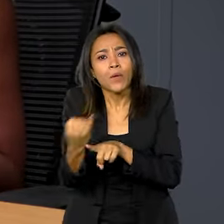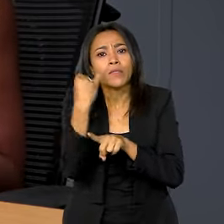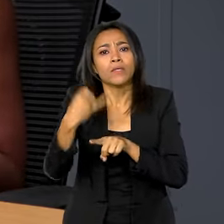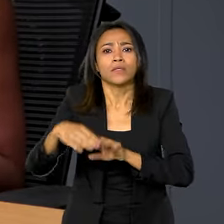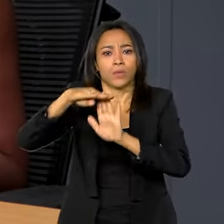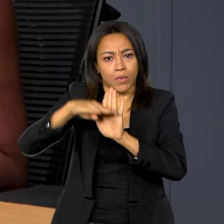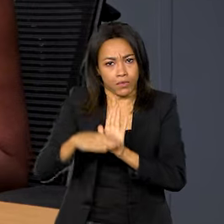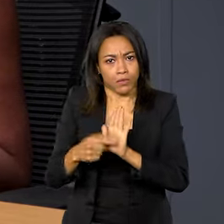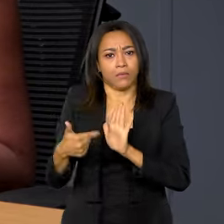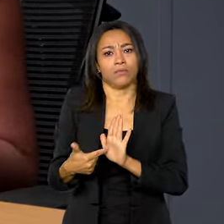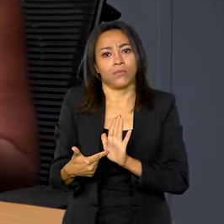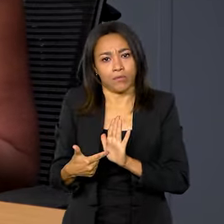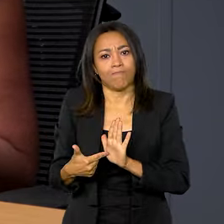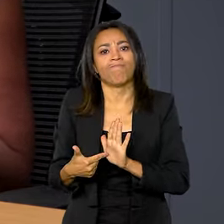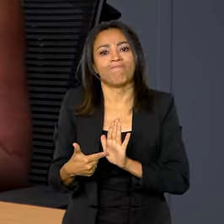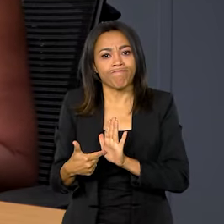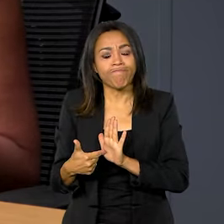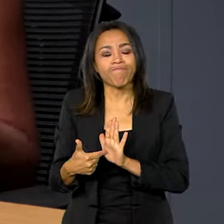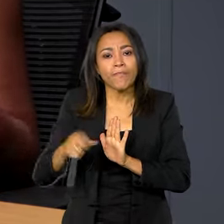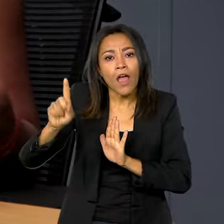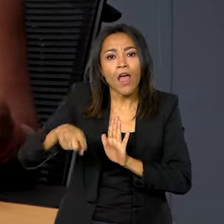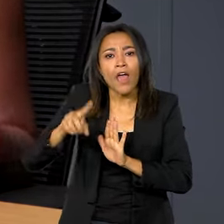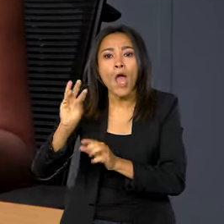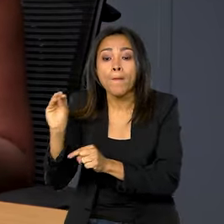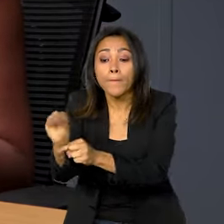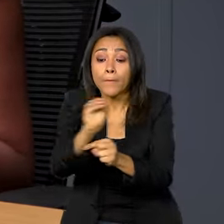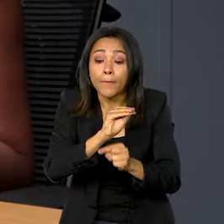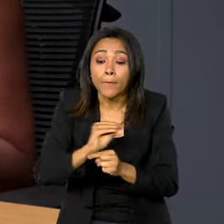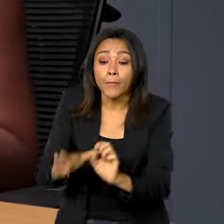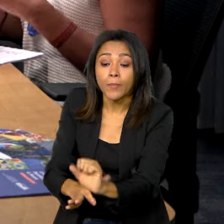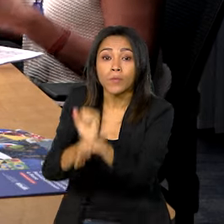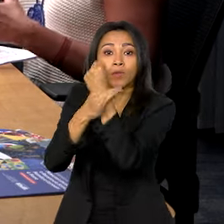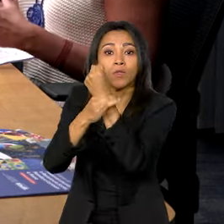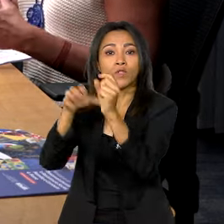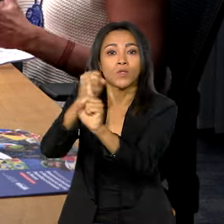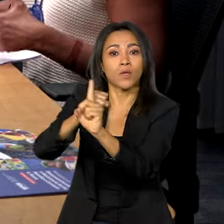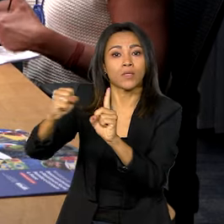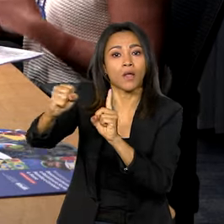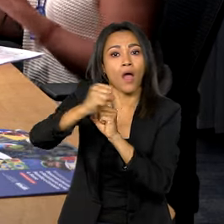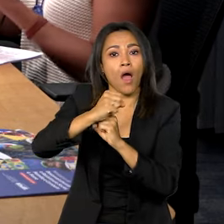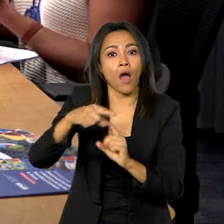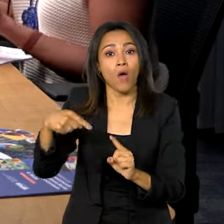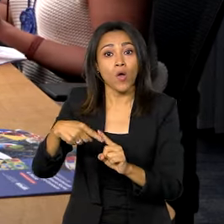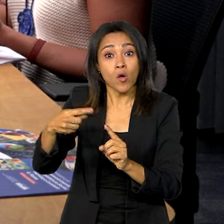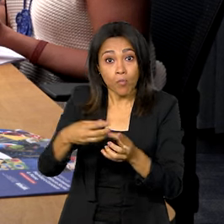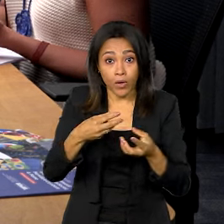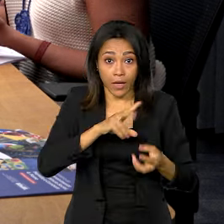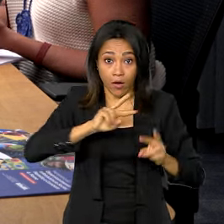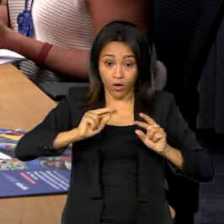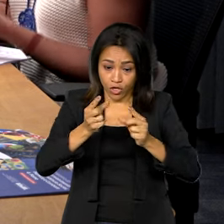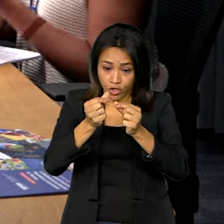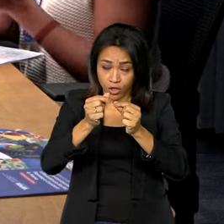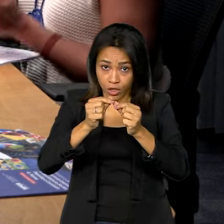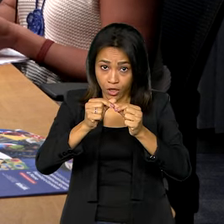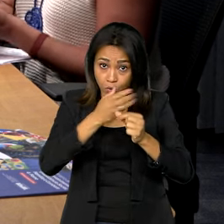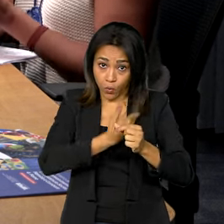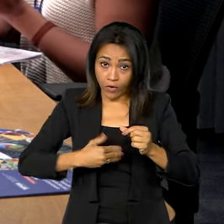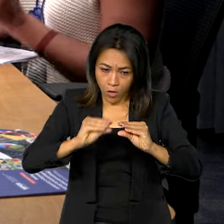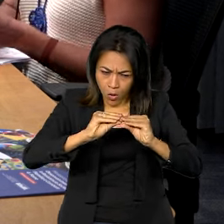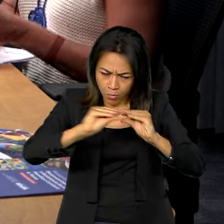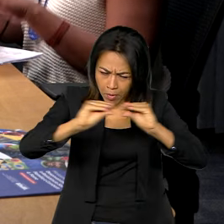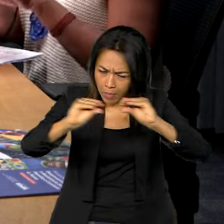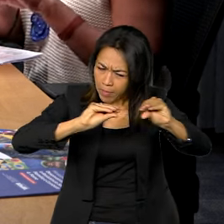da importância dele enquanto um um um programa de proteção social onde ele leva uma transferência de renda para essas